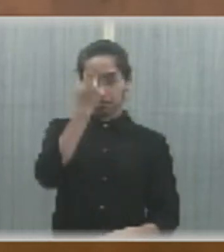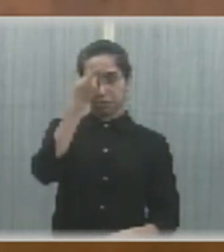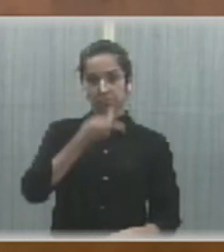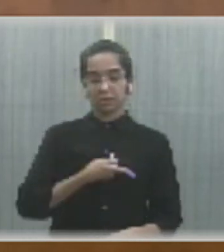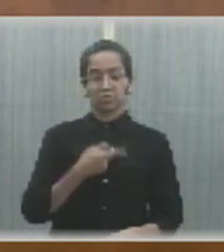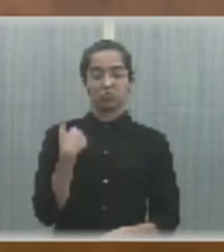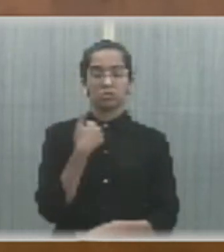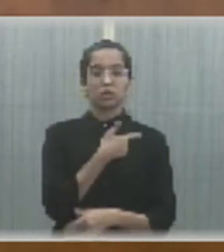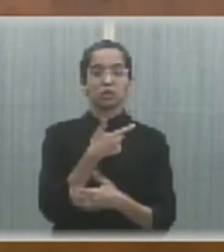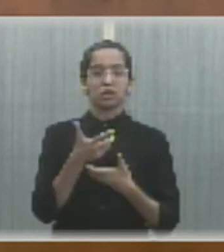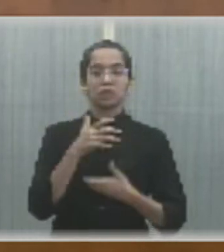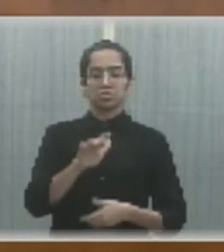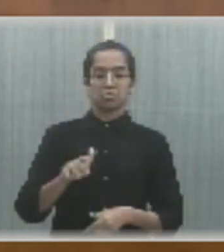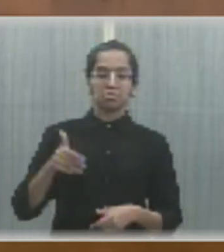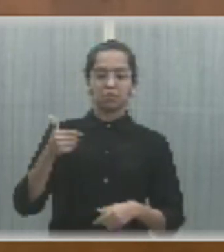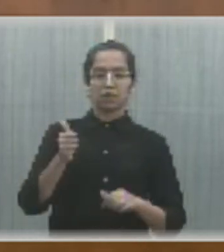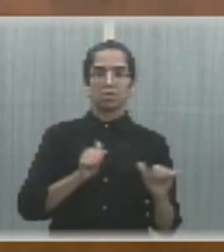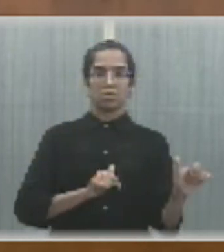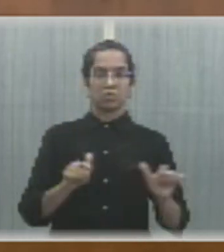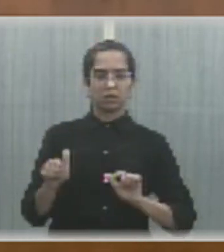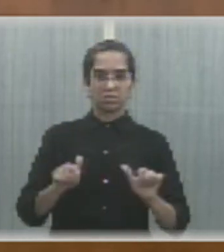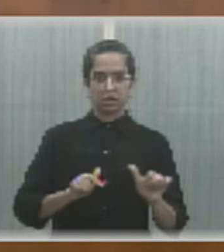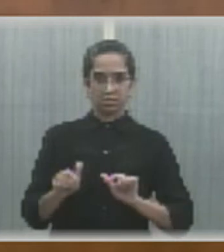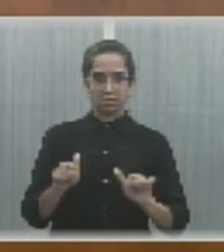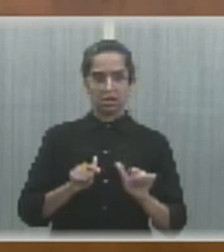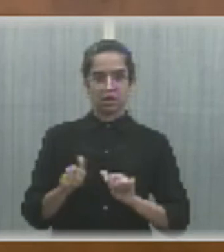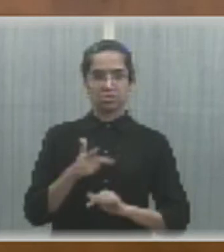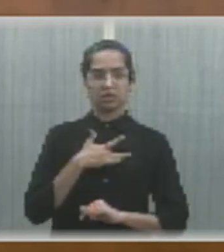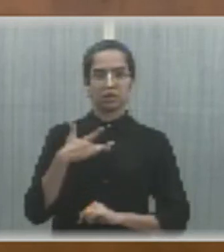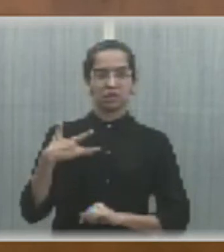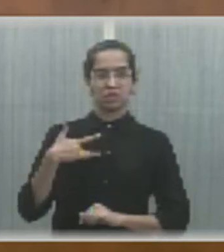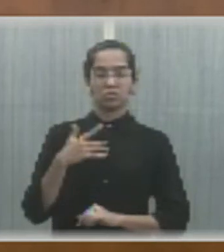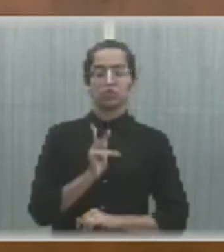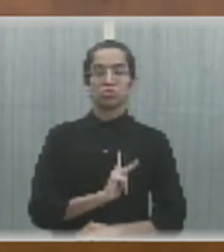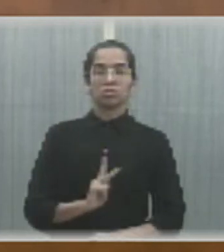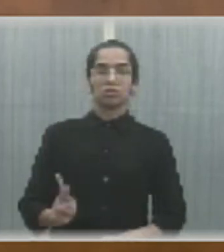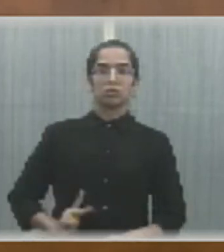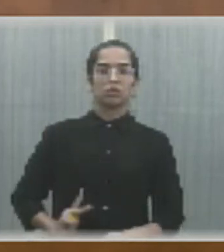a melhoria do serviço de saúde pública da mulher